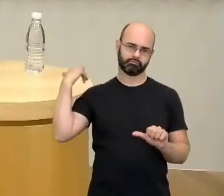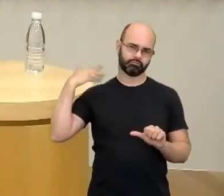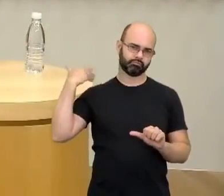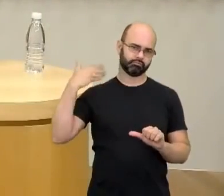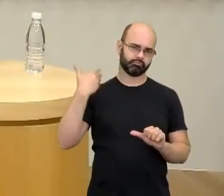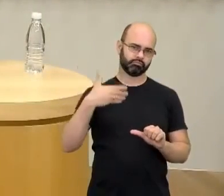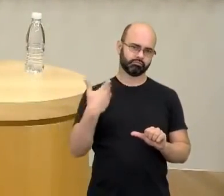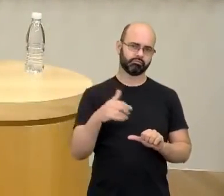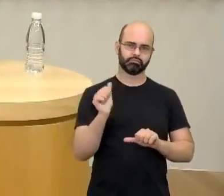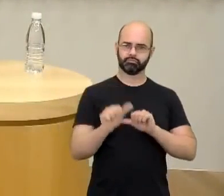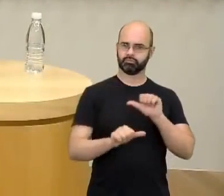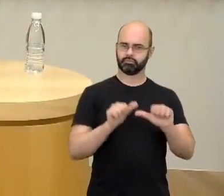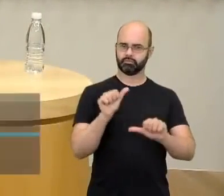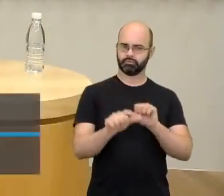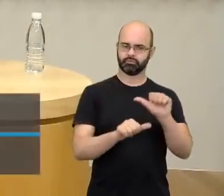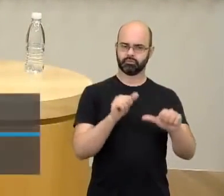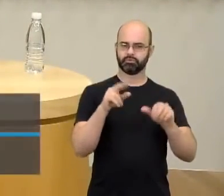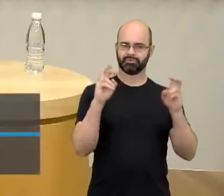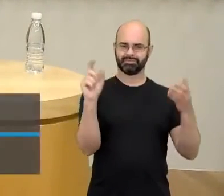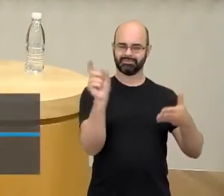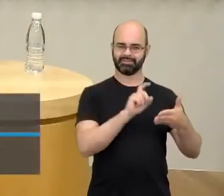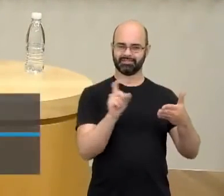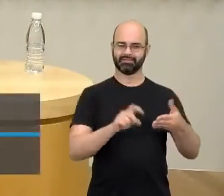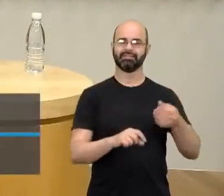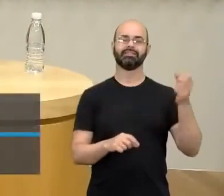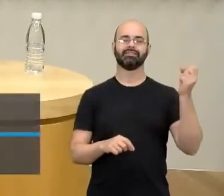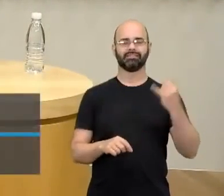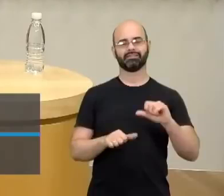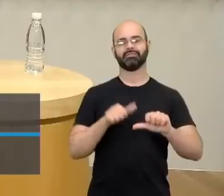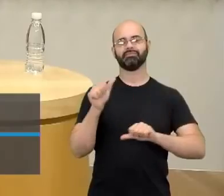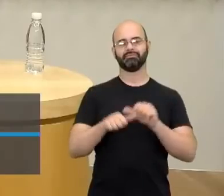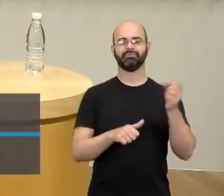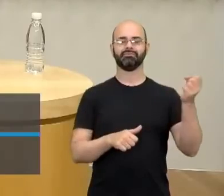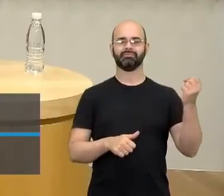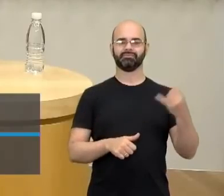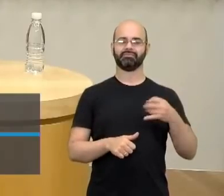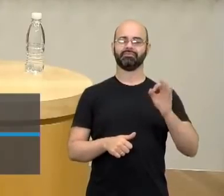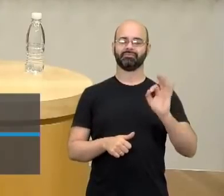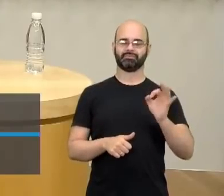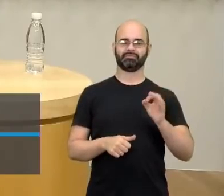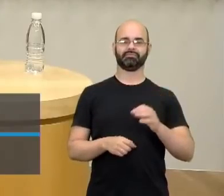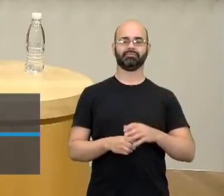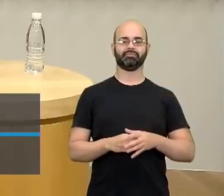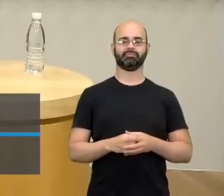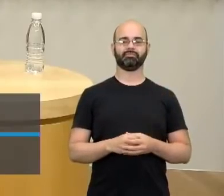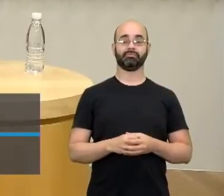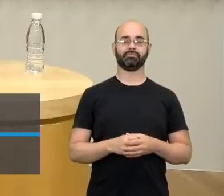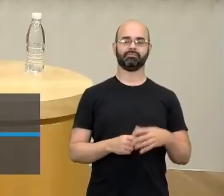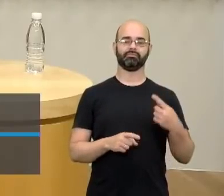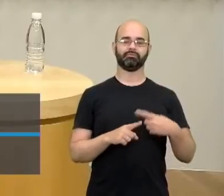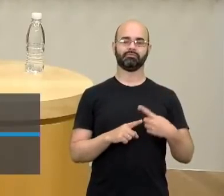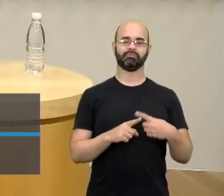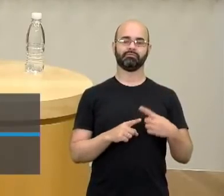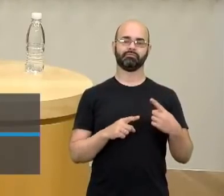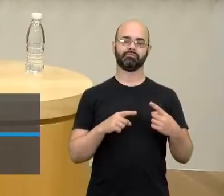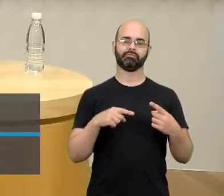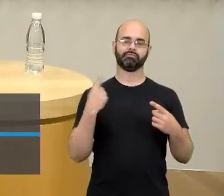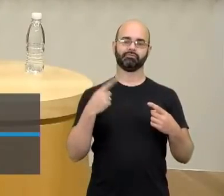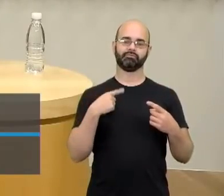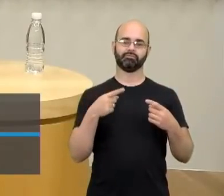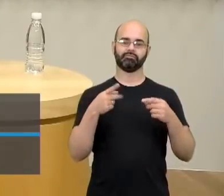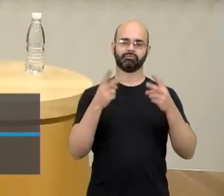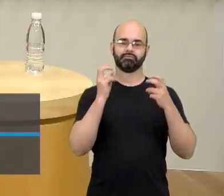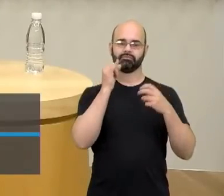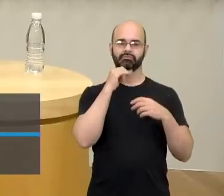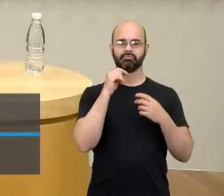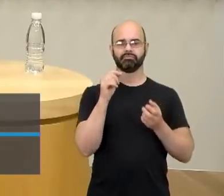do tempo sobre essa questão grafite? Sim, houve uma mudança, né, praticamente, né, basicamente a partir daí, né, final dos